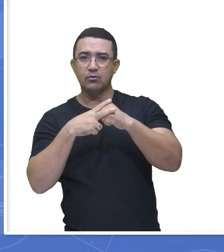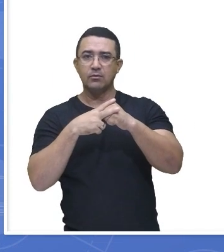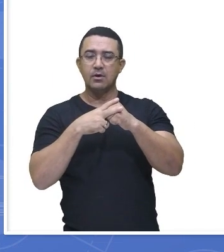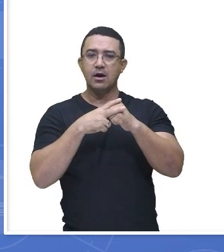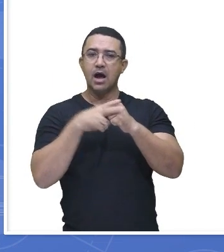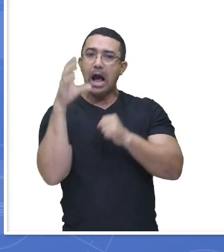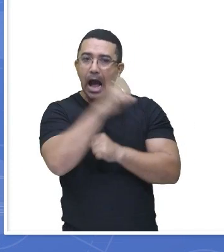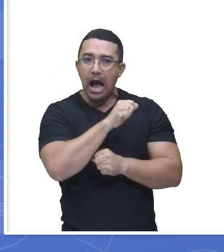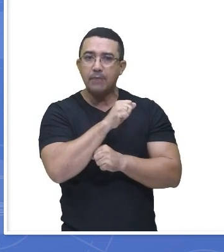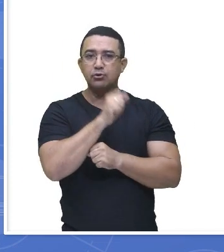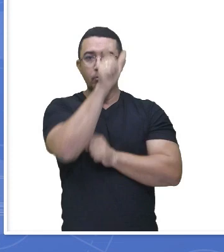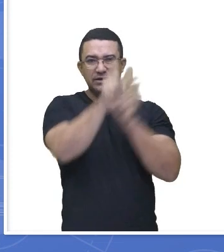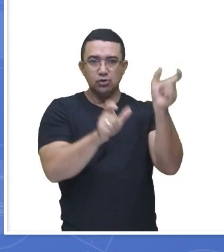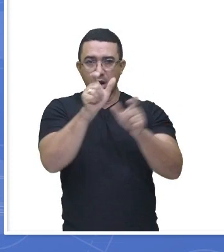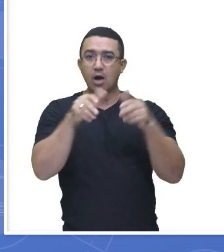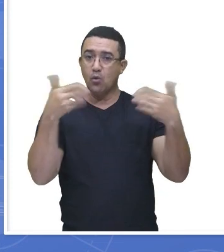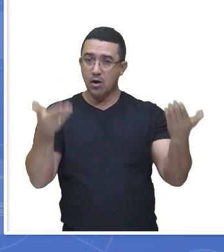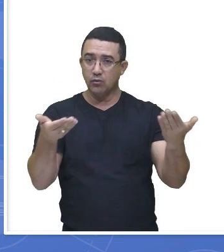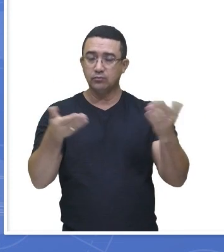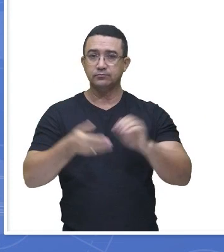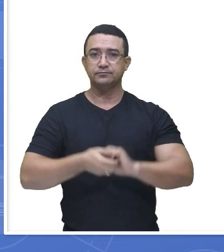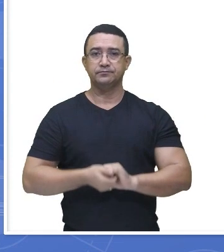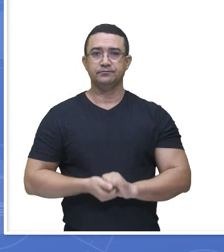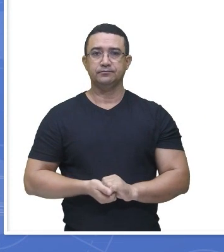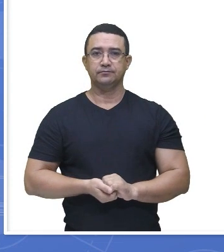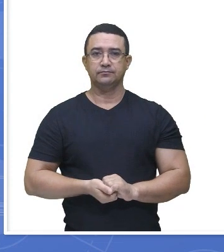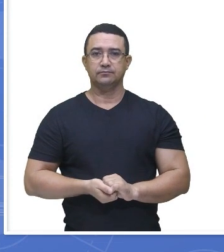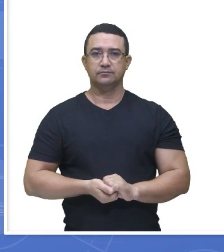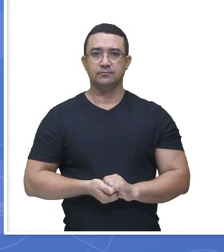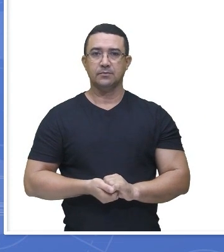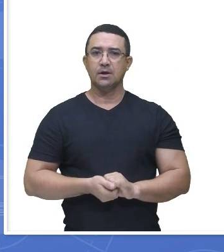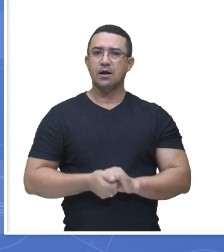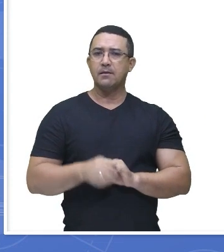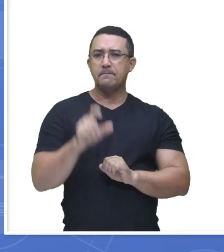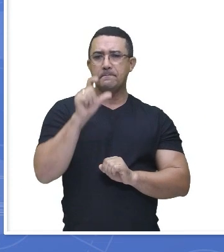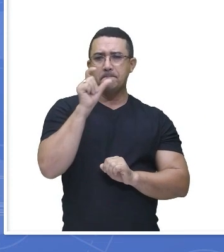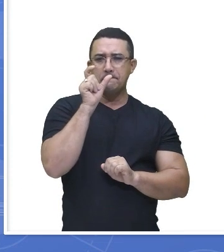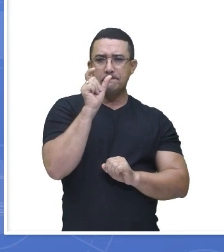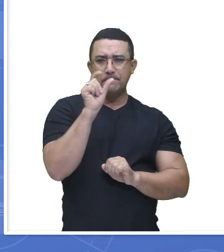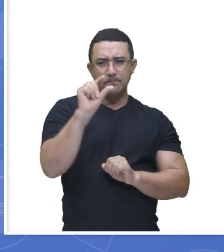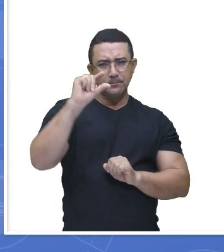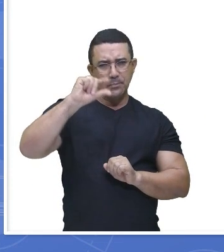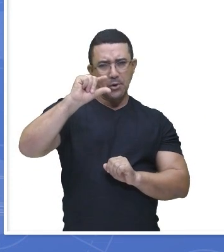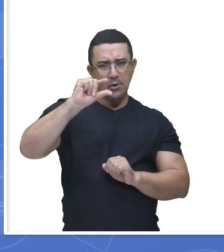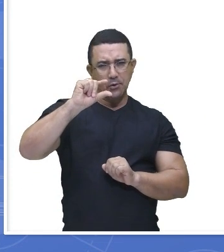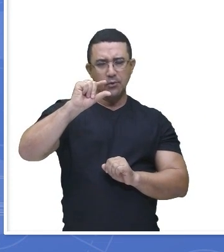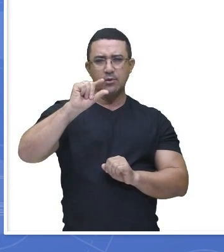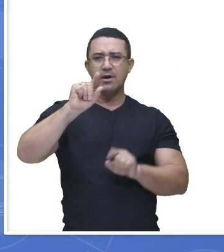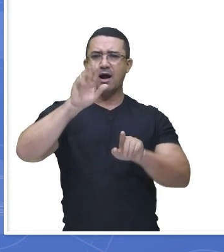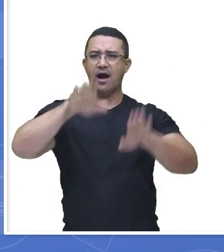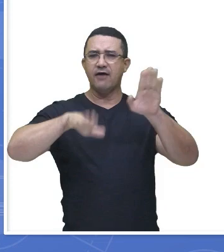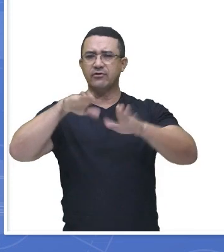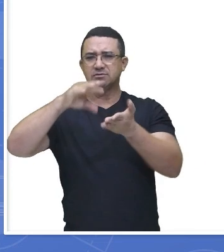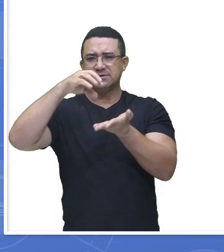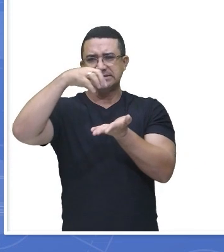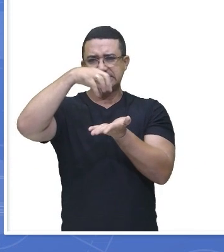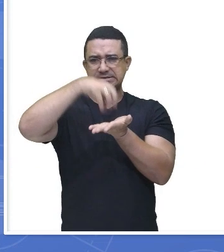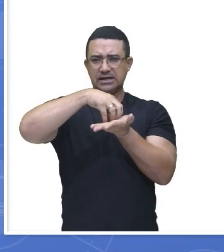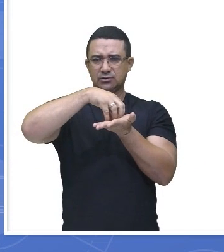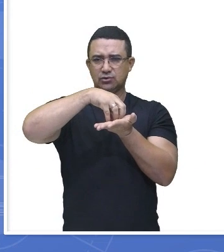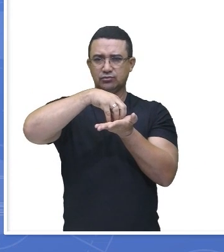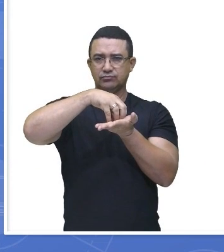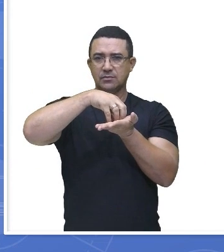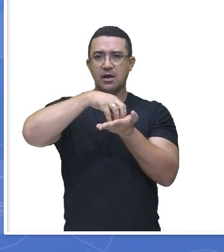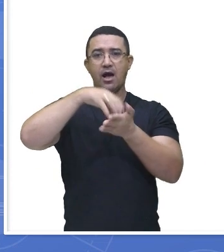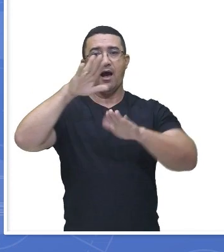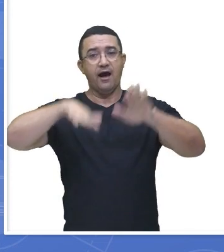para entender o primeiro. Poucos e centralizados. A vezes, uno. O que é pouco no conto? E que